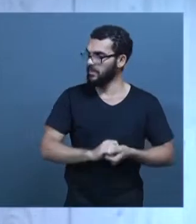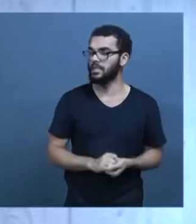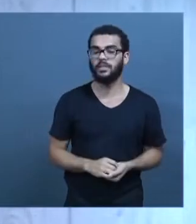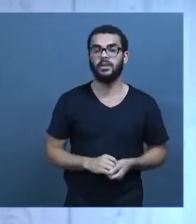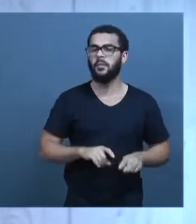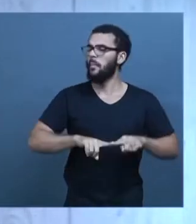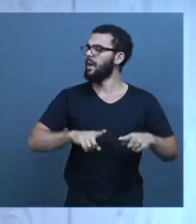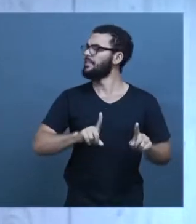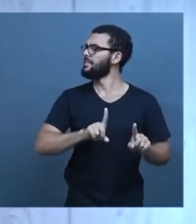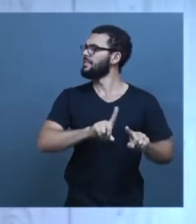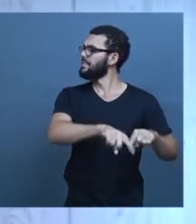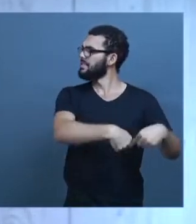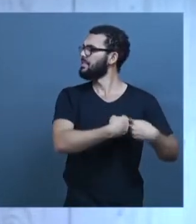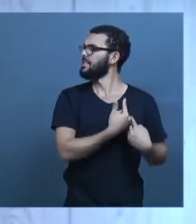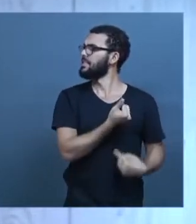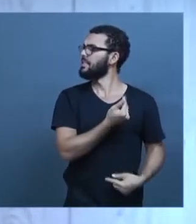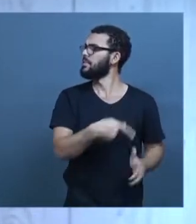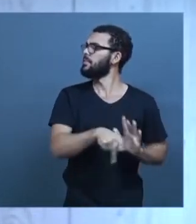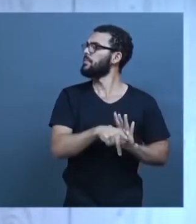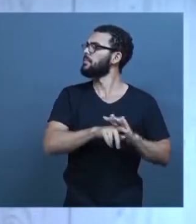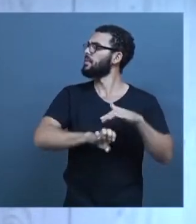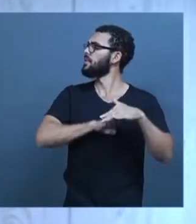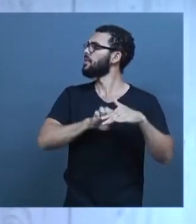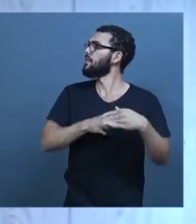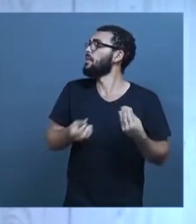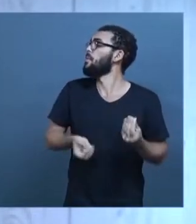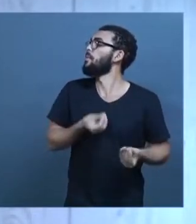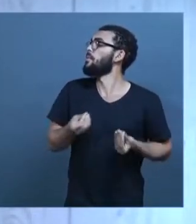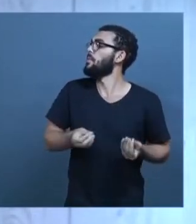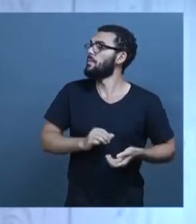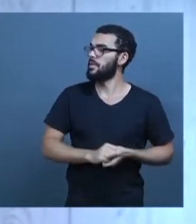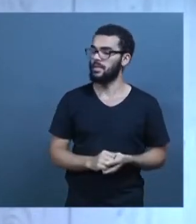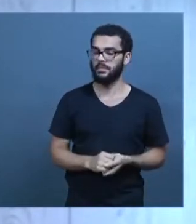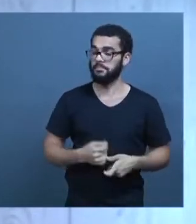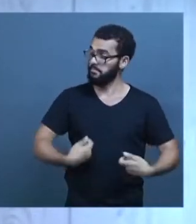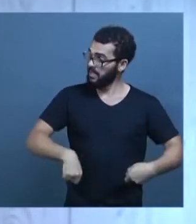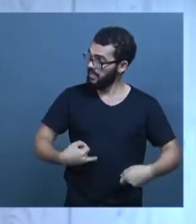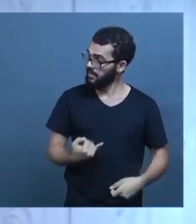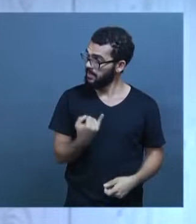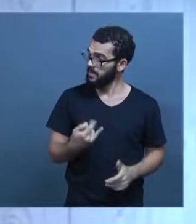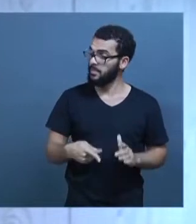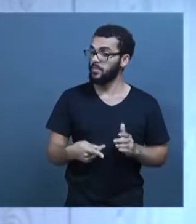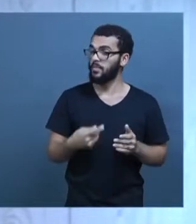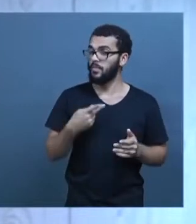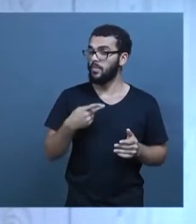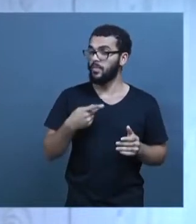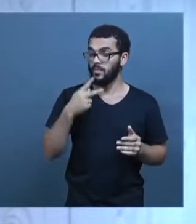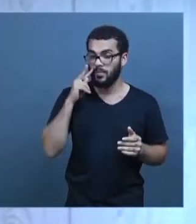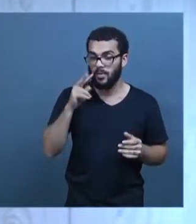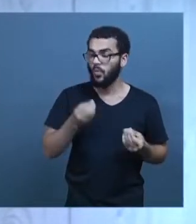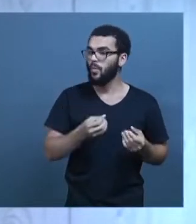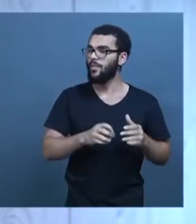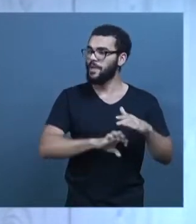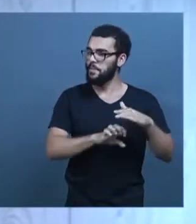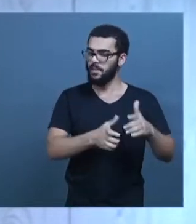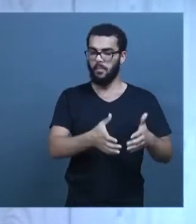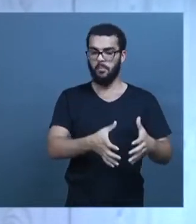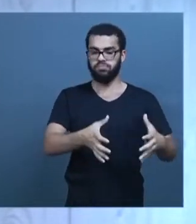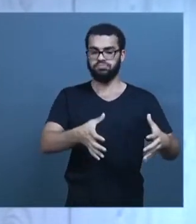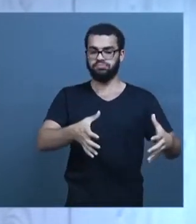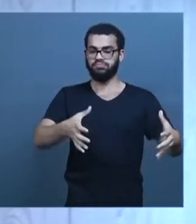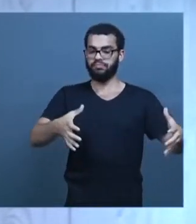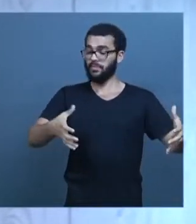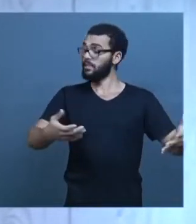as empresas, né? Sabemos também que são peças importantes, tanto para a expansão quanto para a sustentação